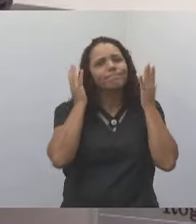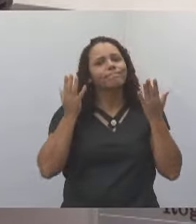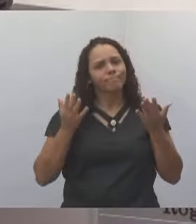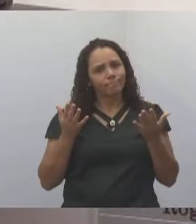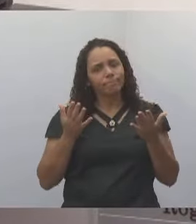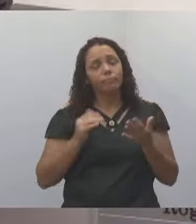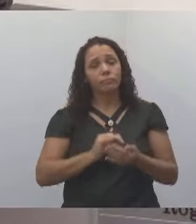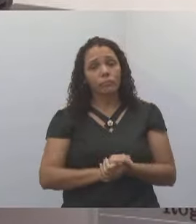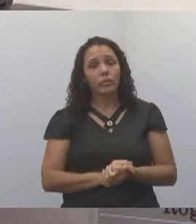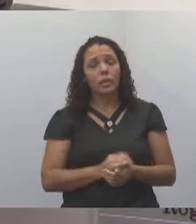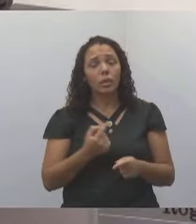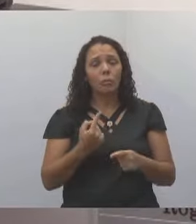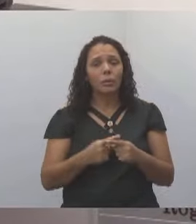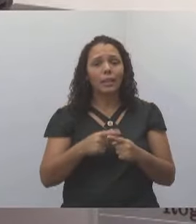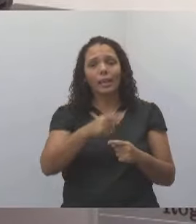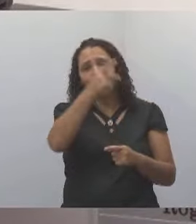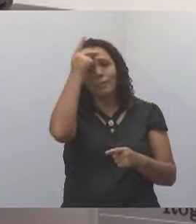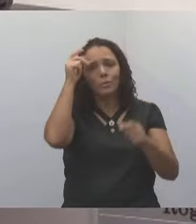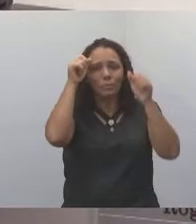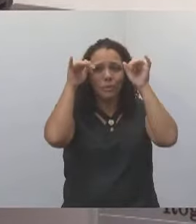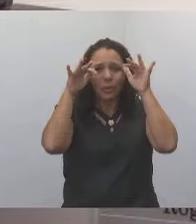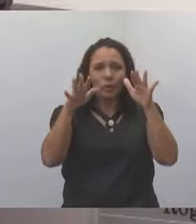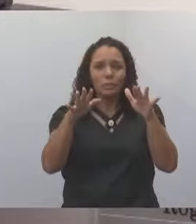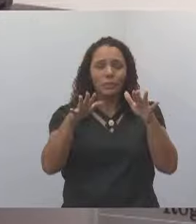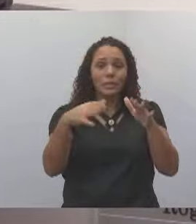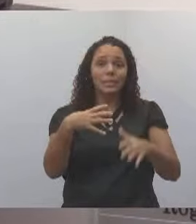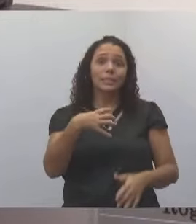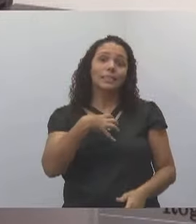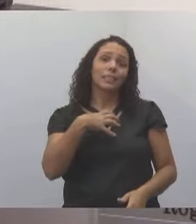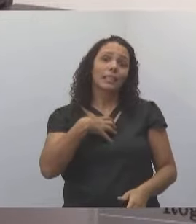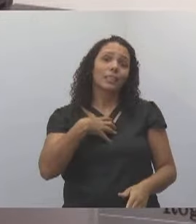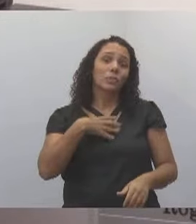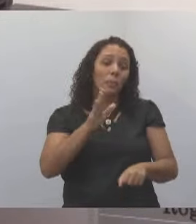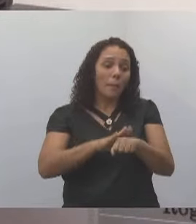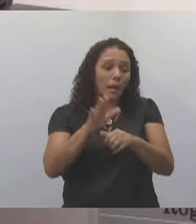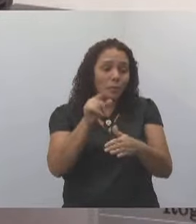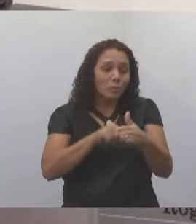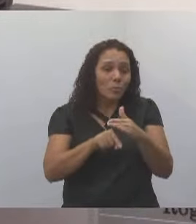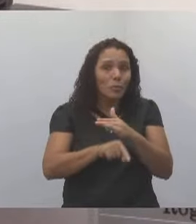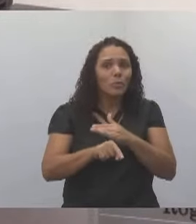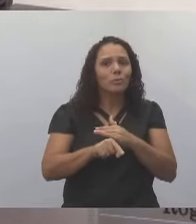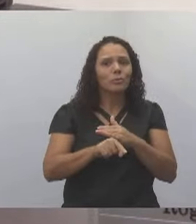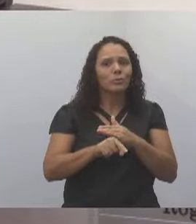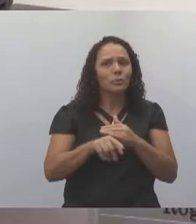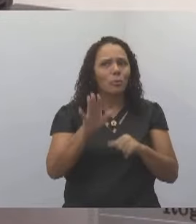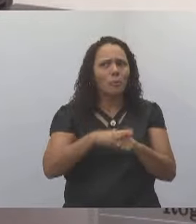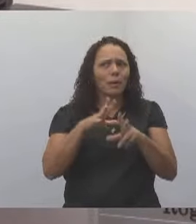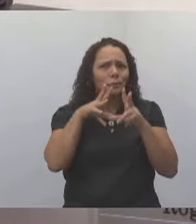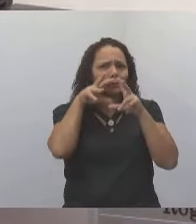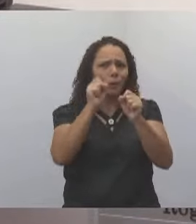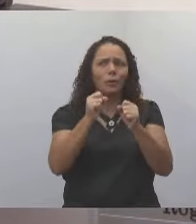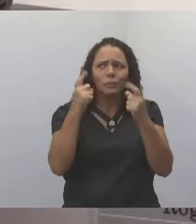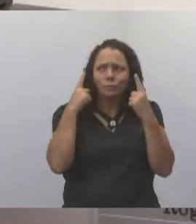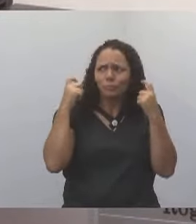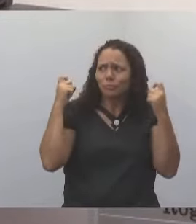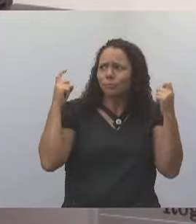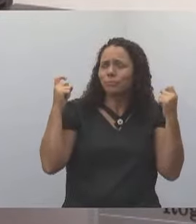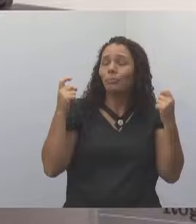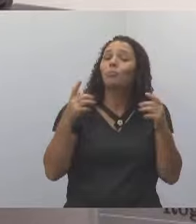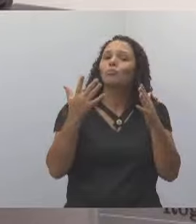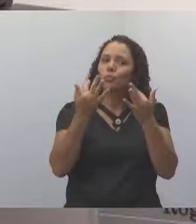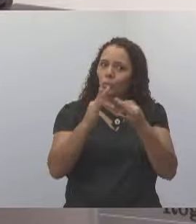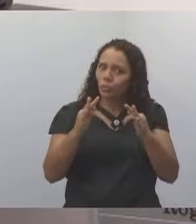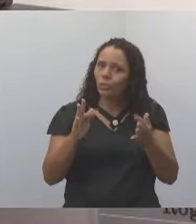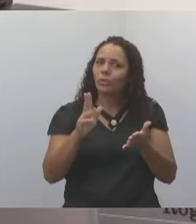atordoado, até porque o autista ele é muito sensível com respeito ao barulho, Então, nós temos que respeitar